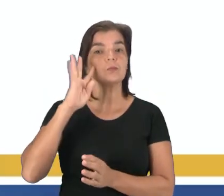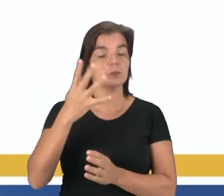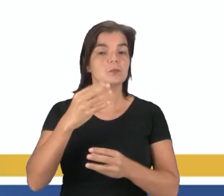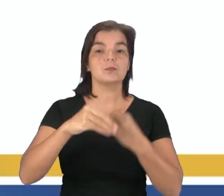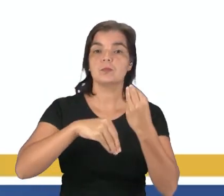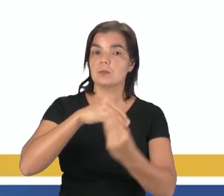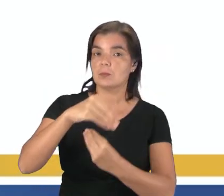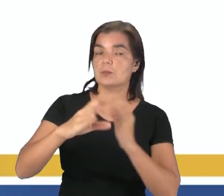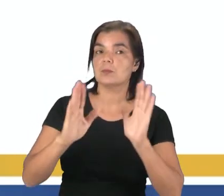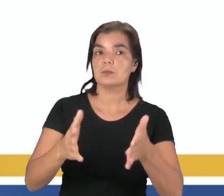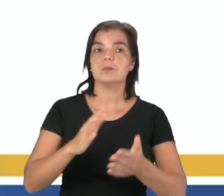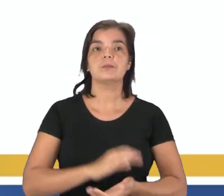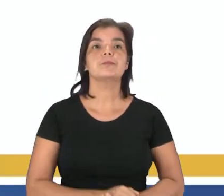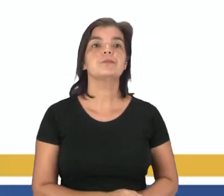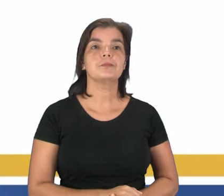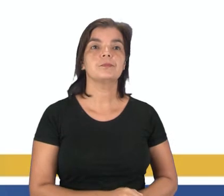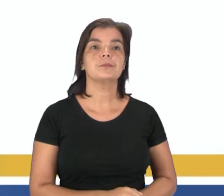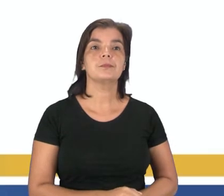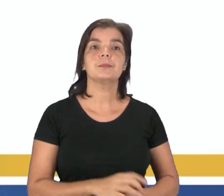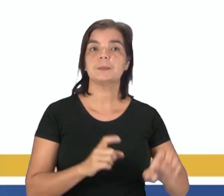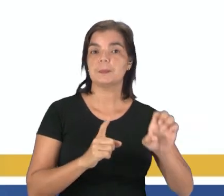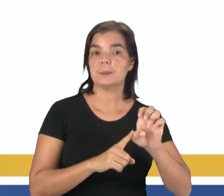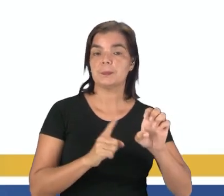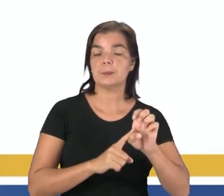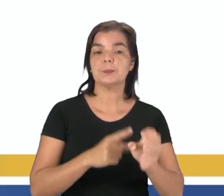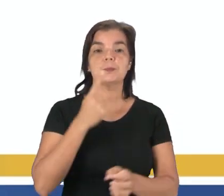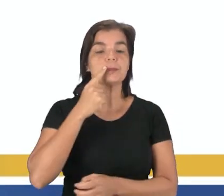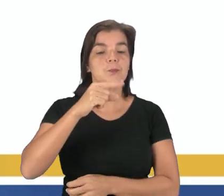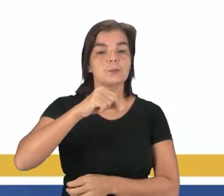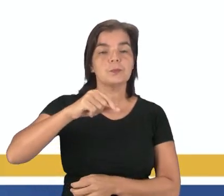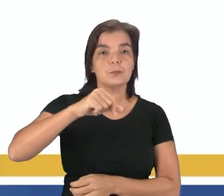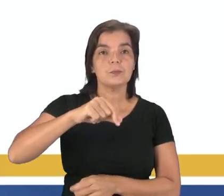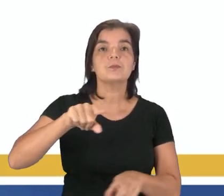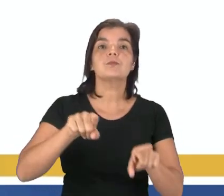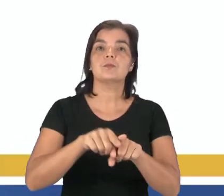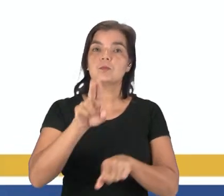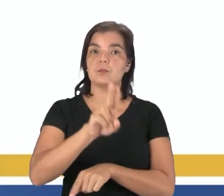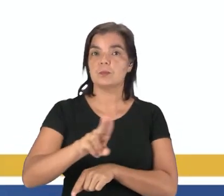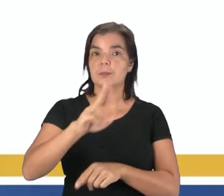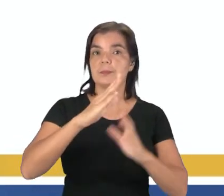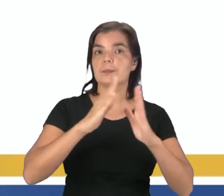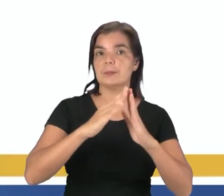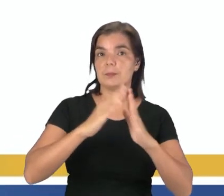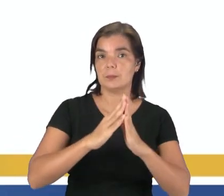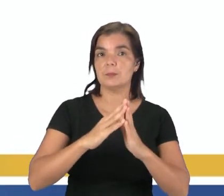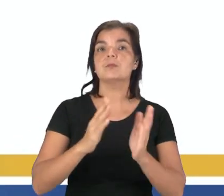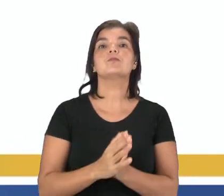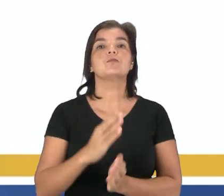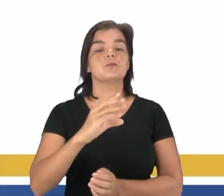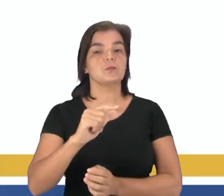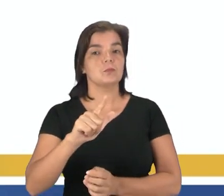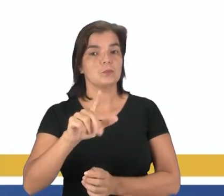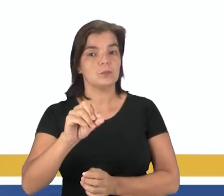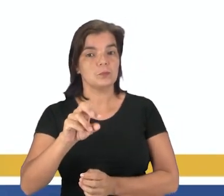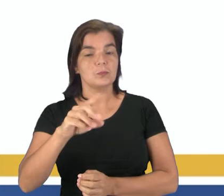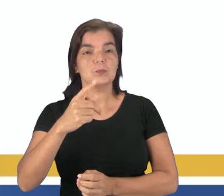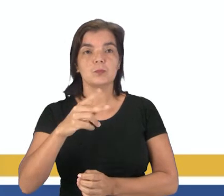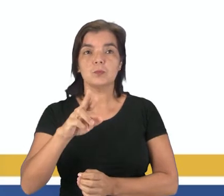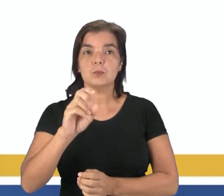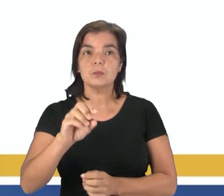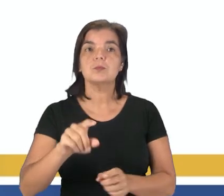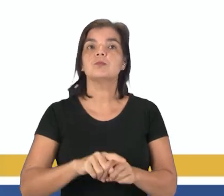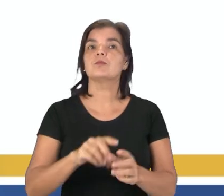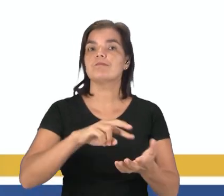alguma mistura já. Por último, na letra E. O sal de cozinha que utilizamos em casa é o cloreto de sódio puro,